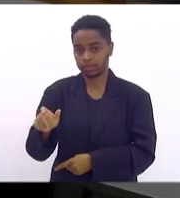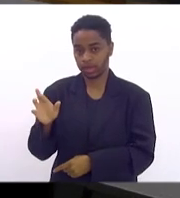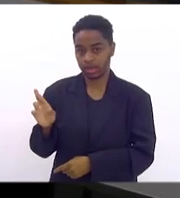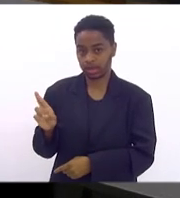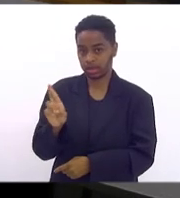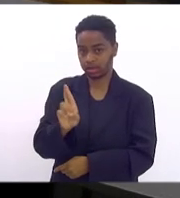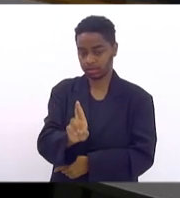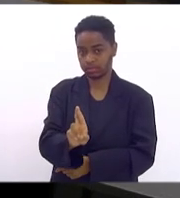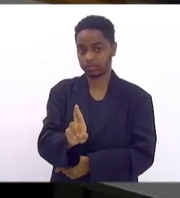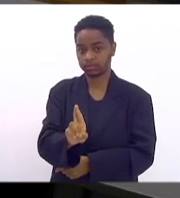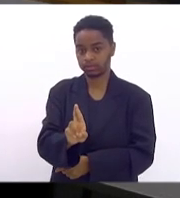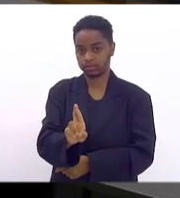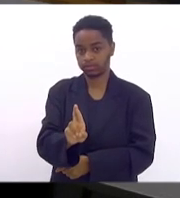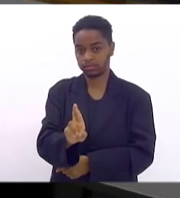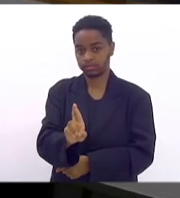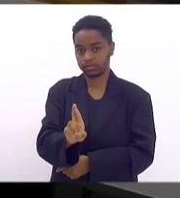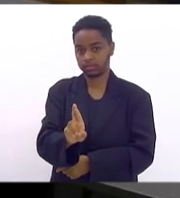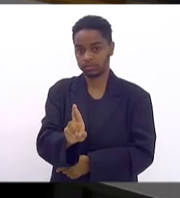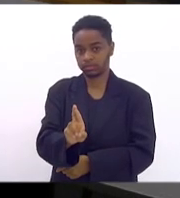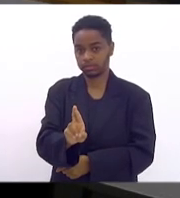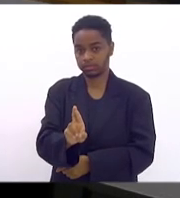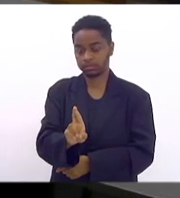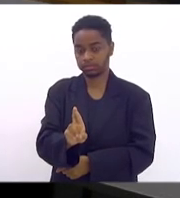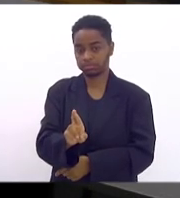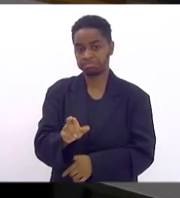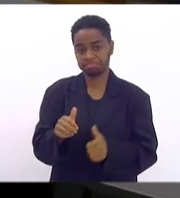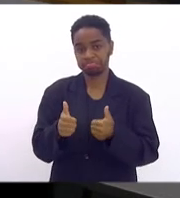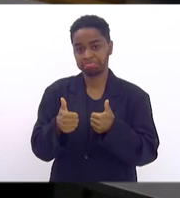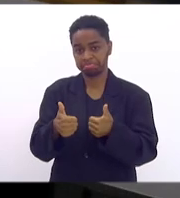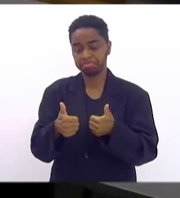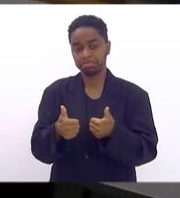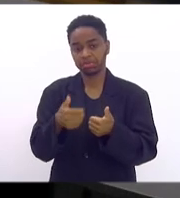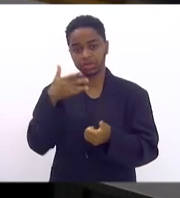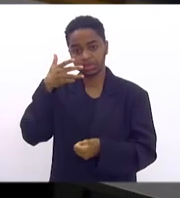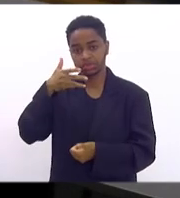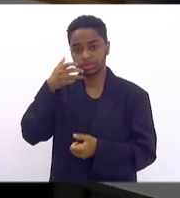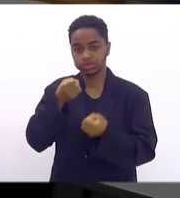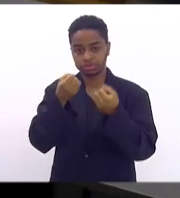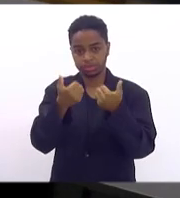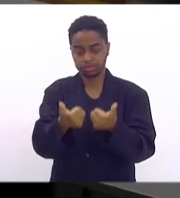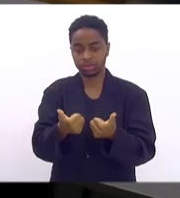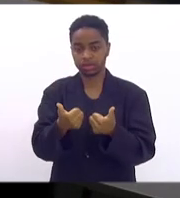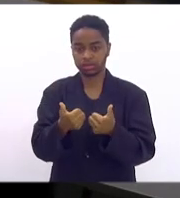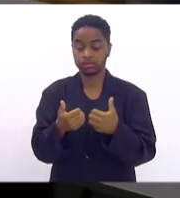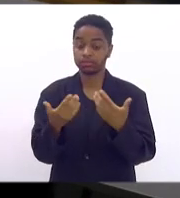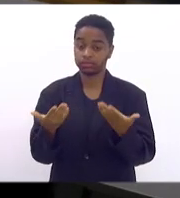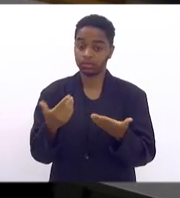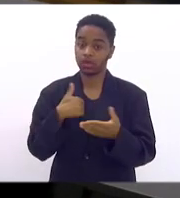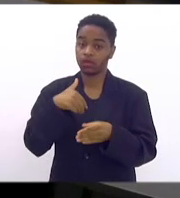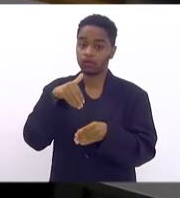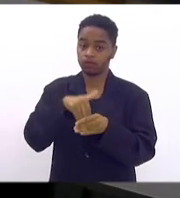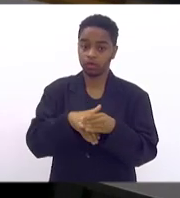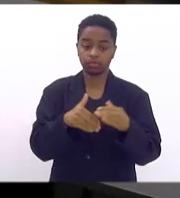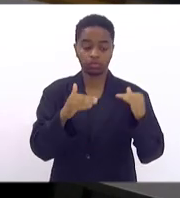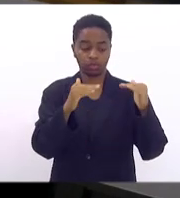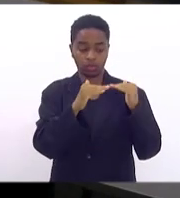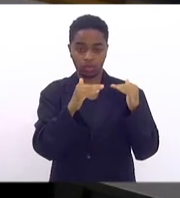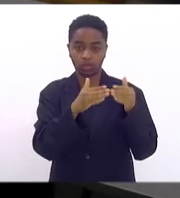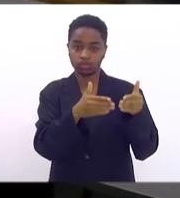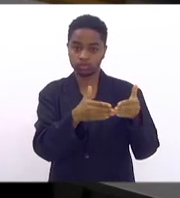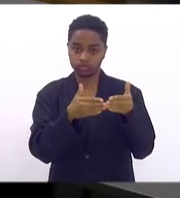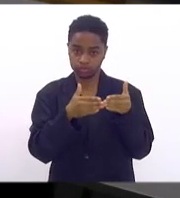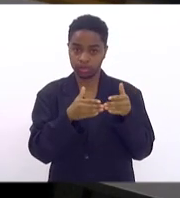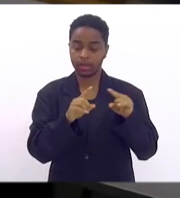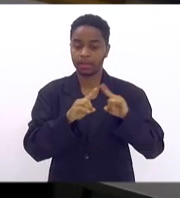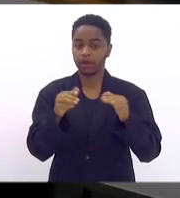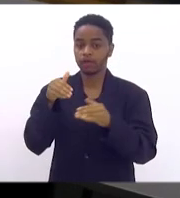veio representando, foi muito bem nas colocações que fez. Então, voto favorável para a suspensão